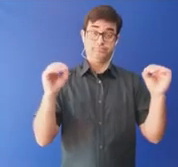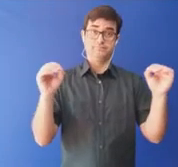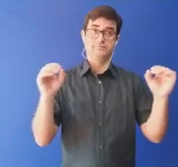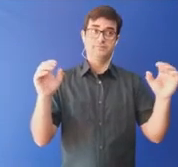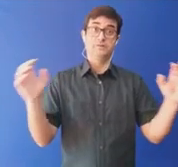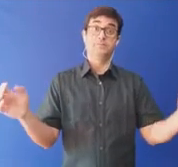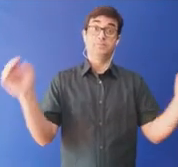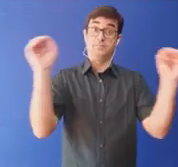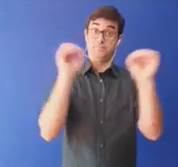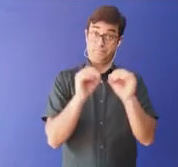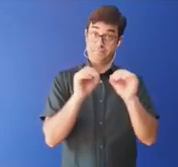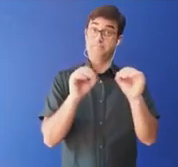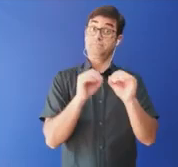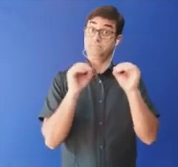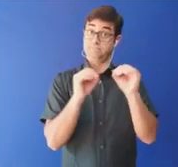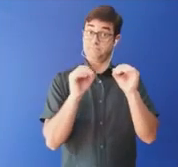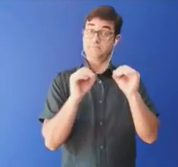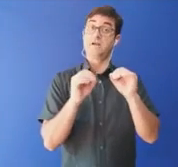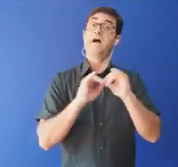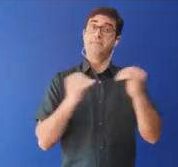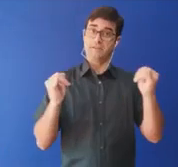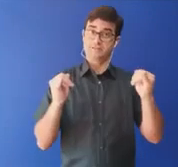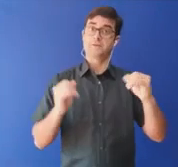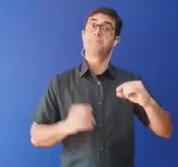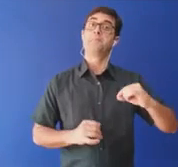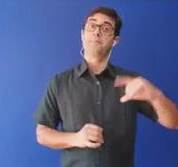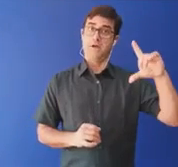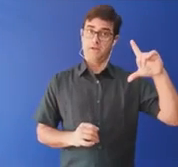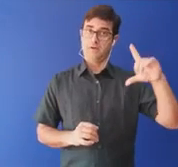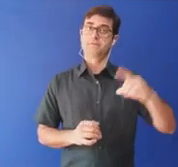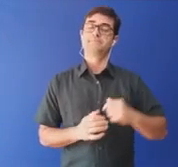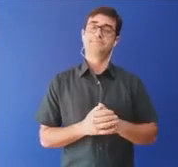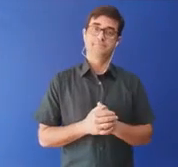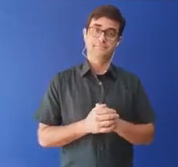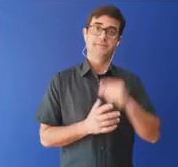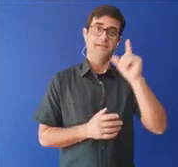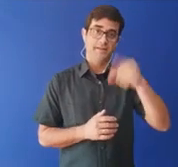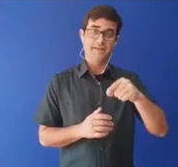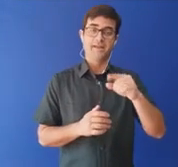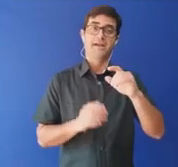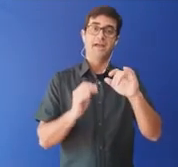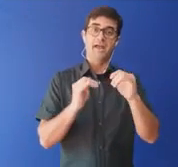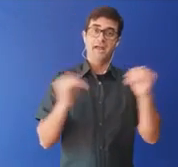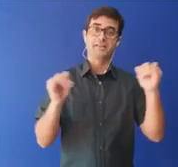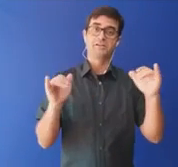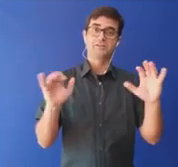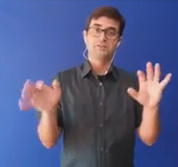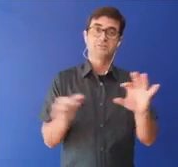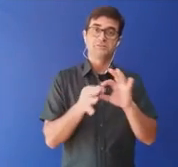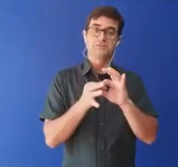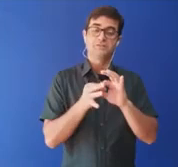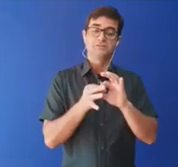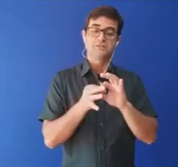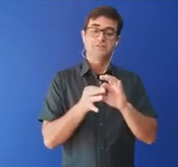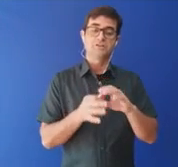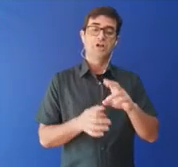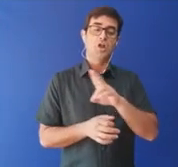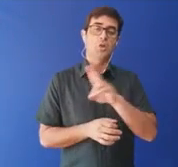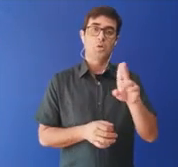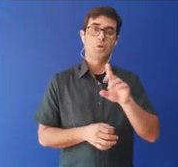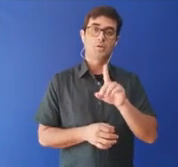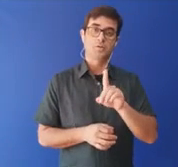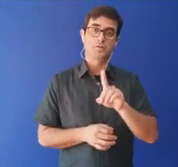deles isolado para o estado deles ligado é maior. Então isso é a energia de ligação,